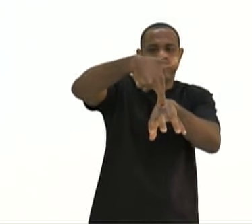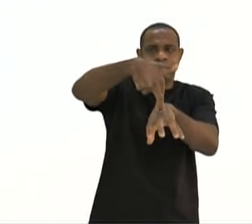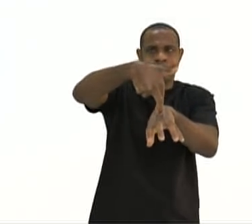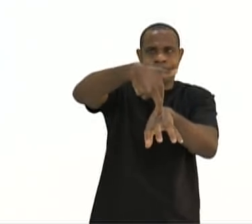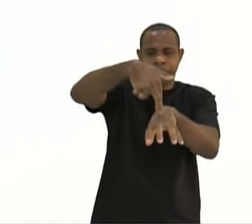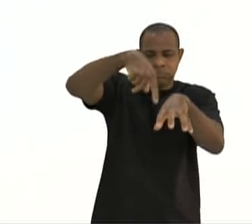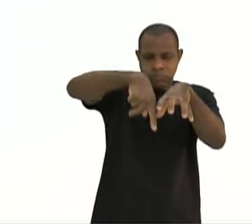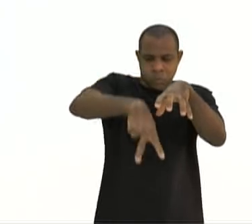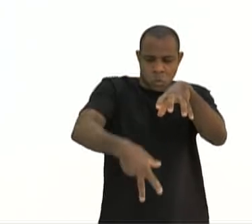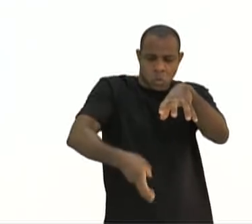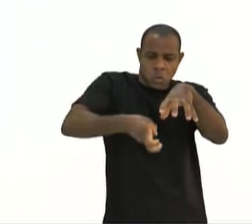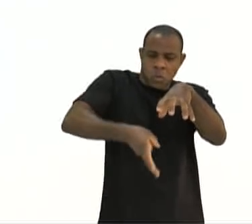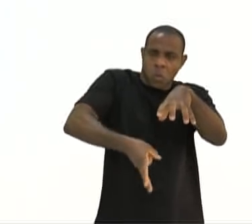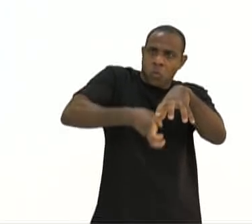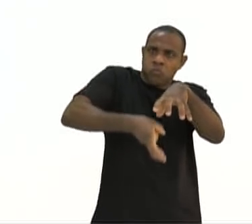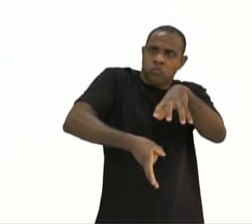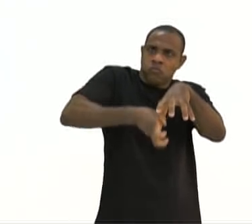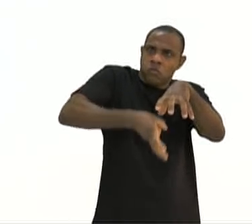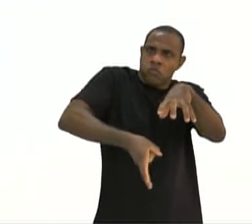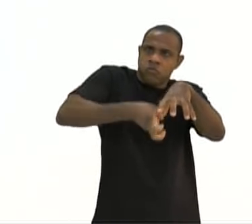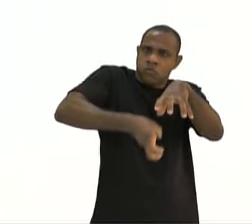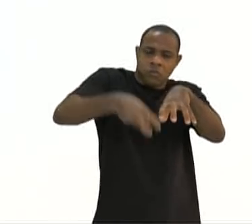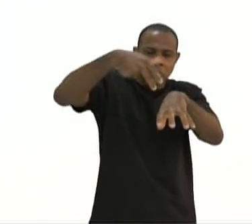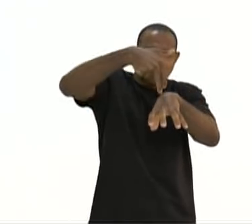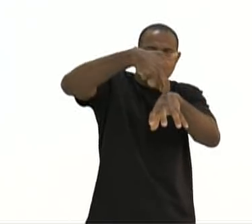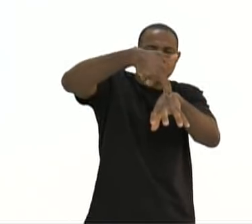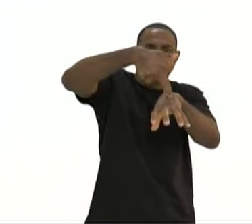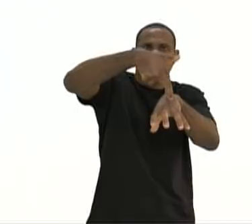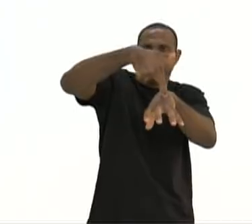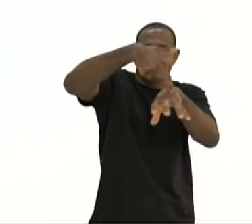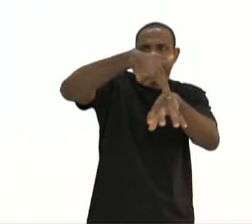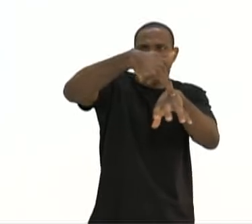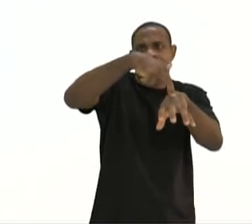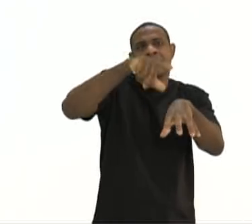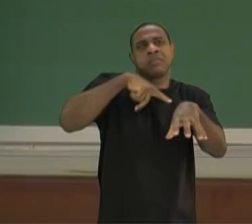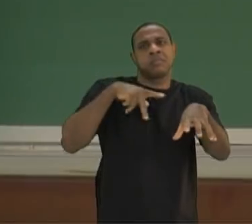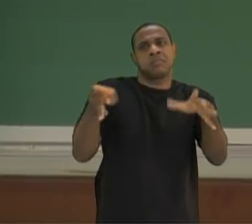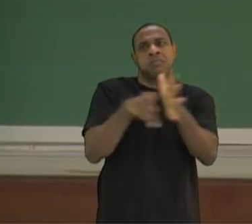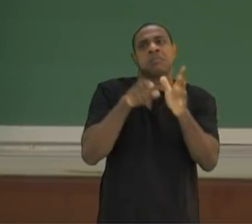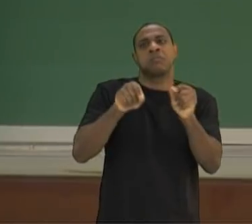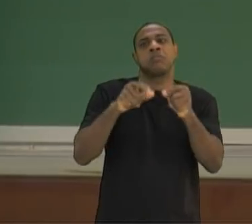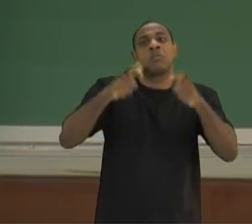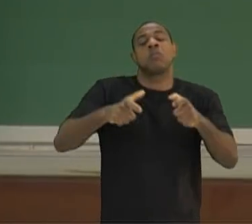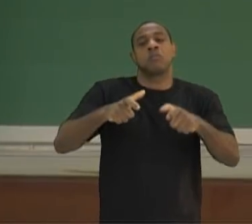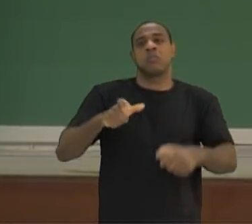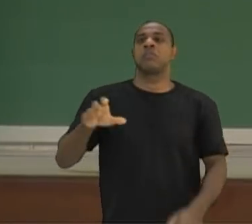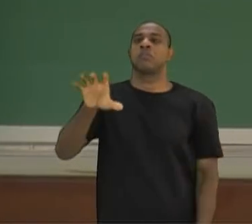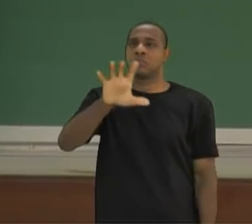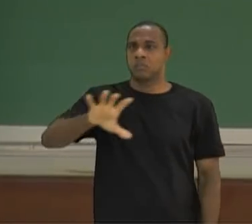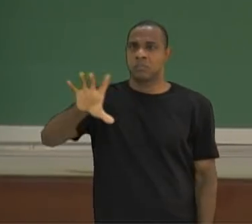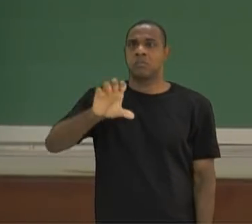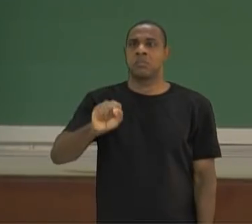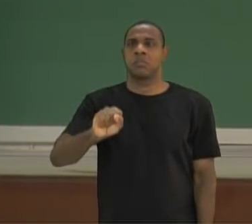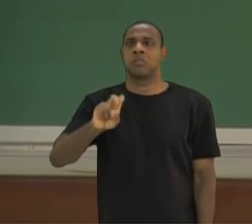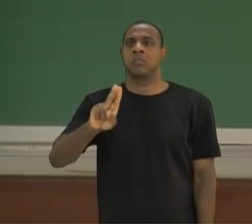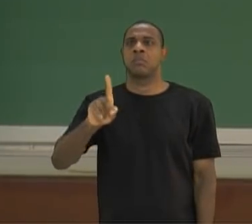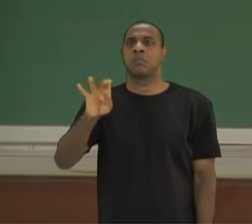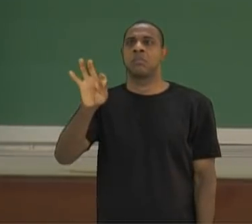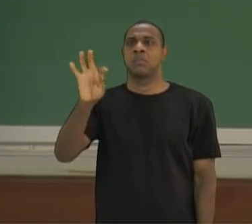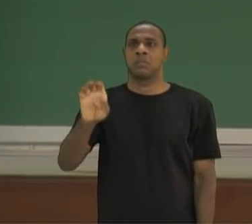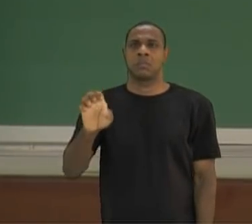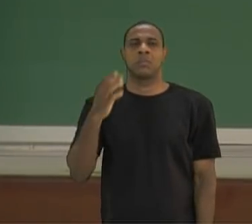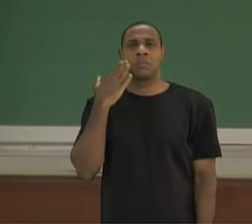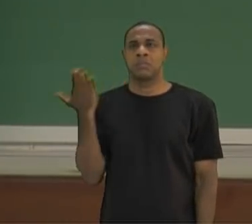ali, que a maior parte dela ali pertence às bacias de petróleo da região sudeste. Então, presentes ali é o